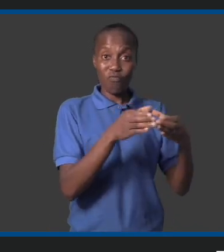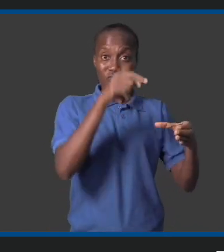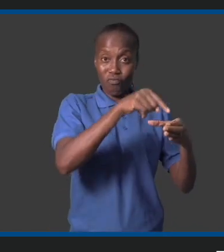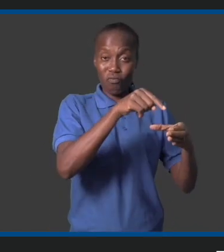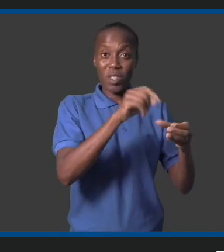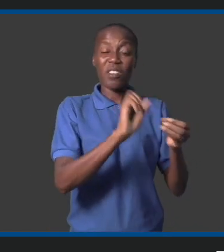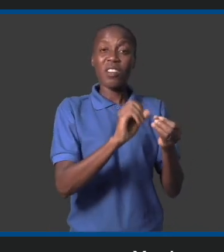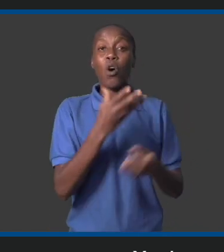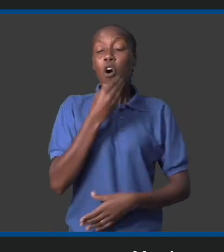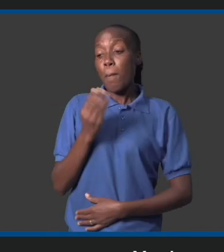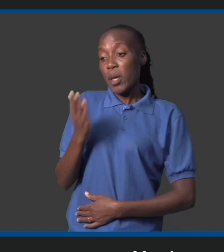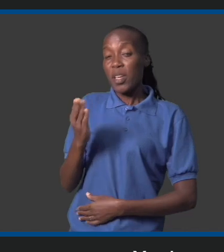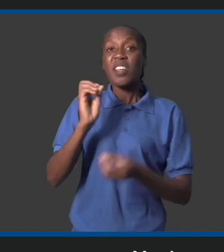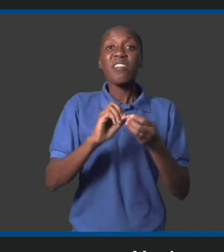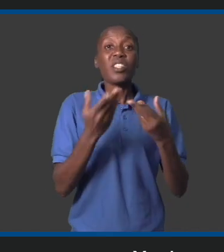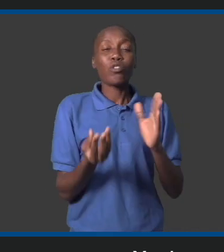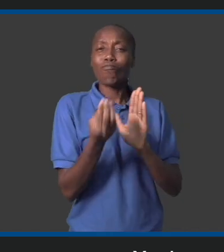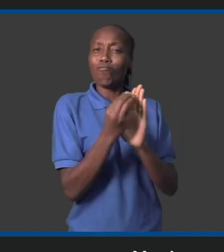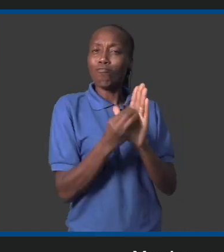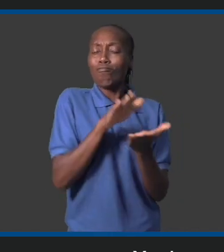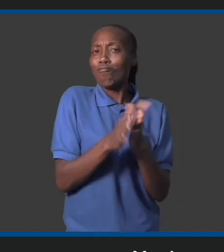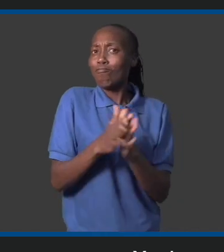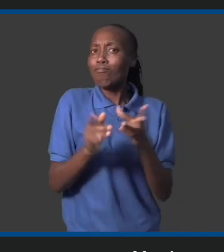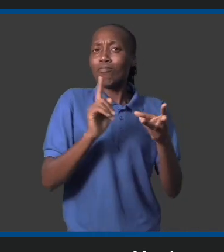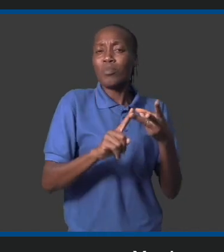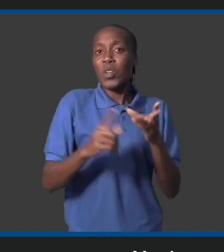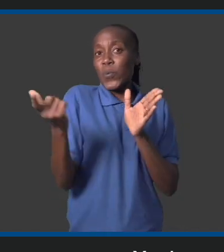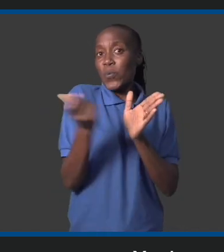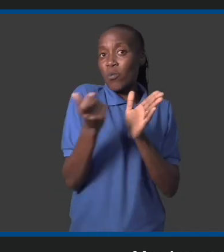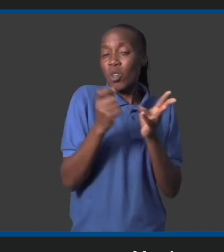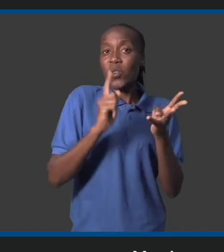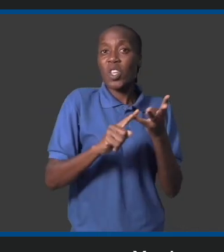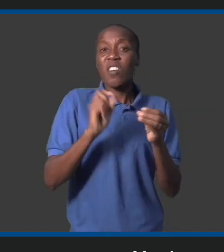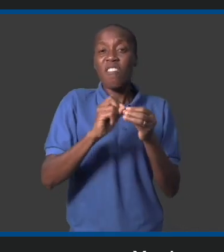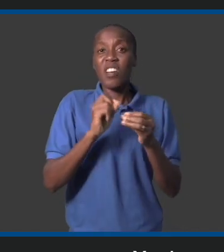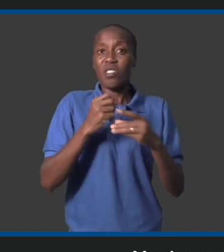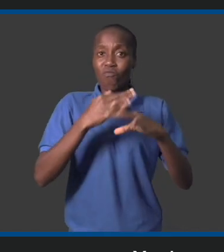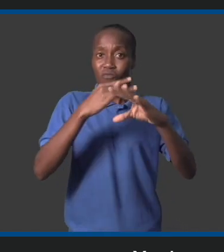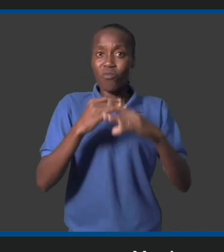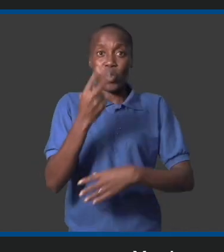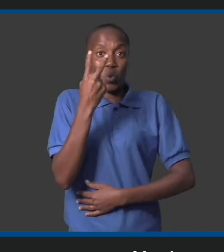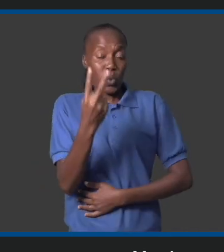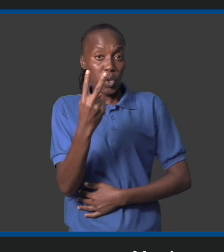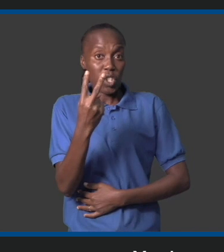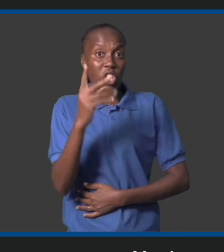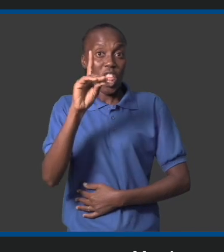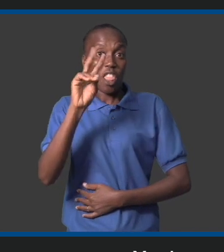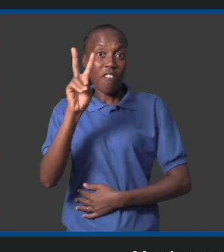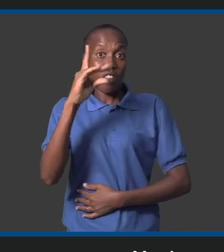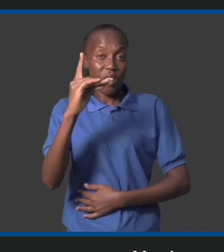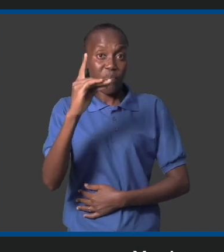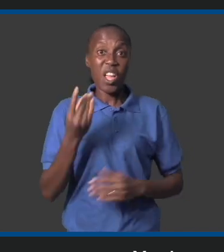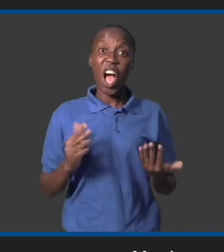banda Rockfellas, Xavier compôs, produziu, gravou e tocou em dois discos.